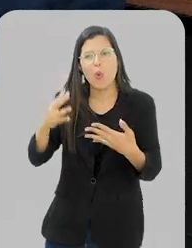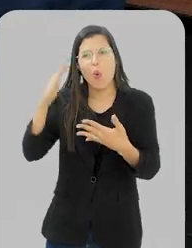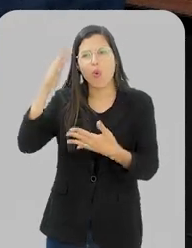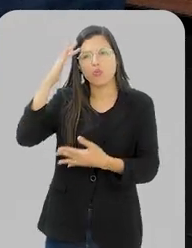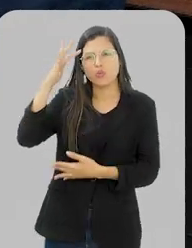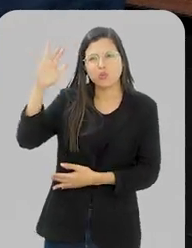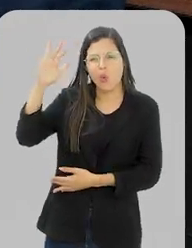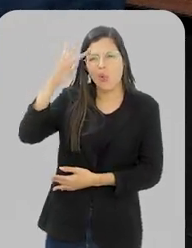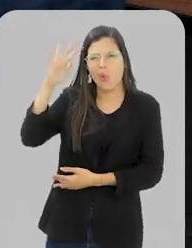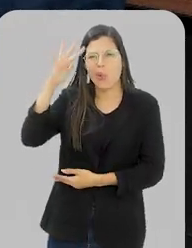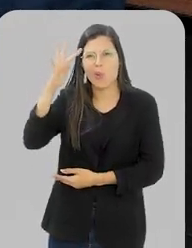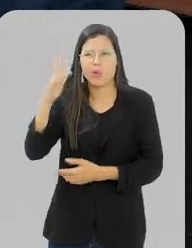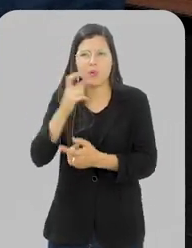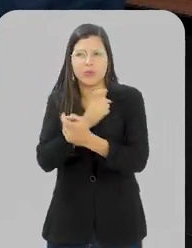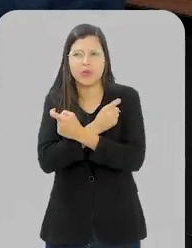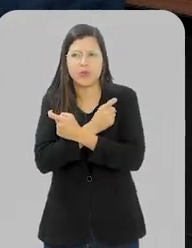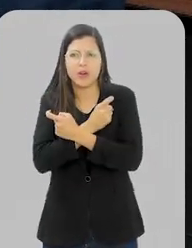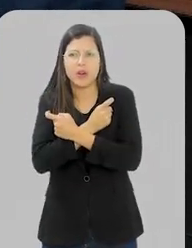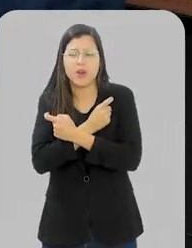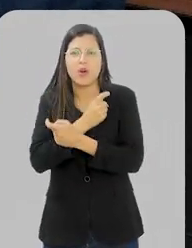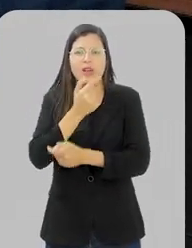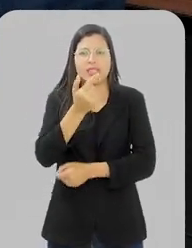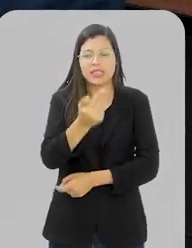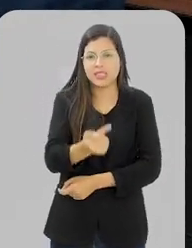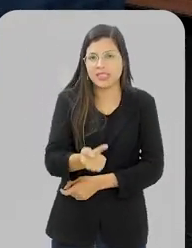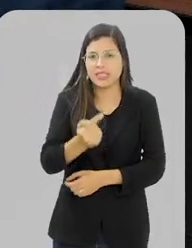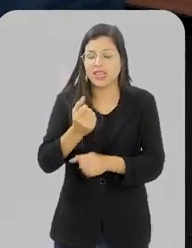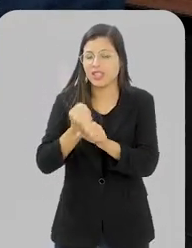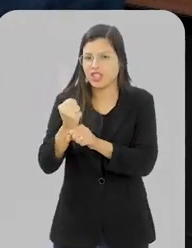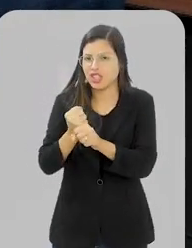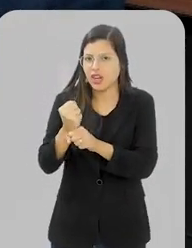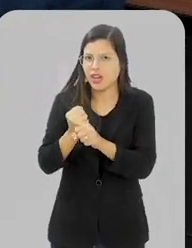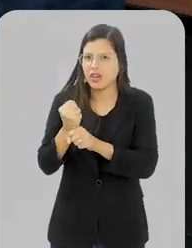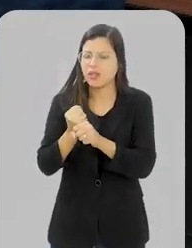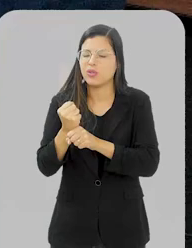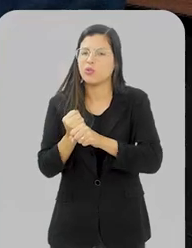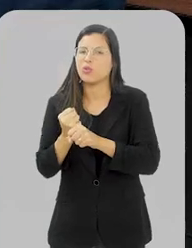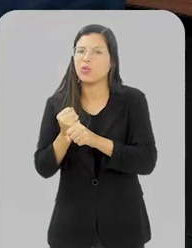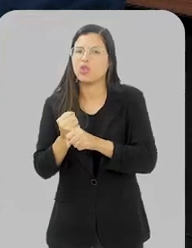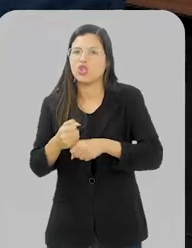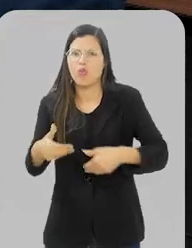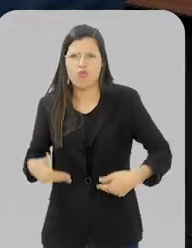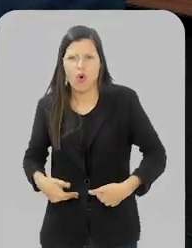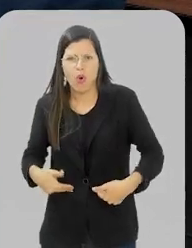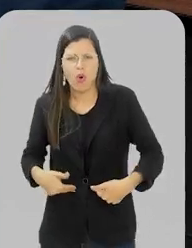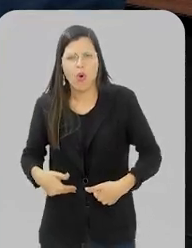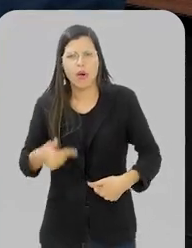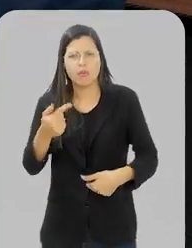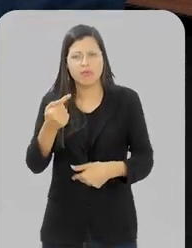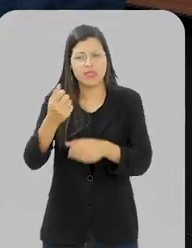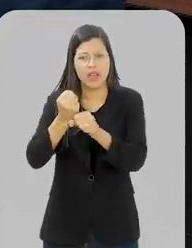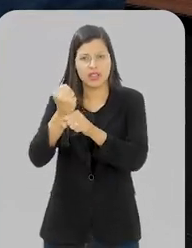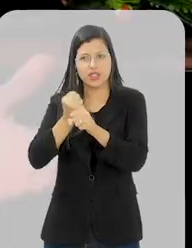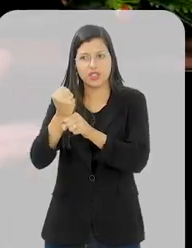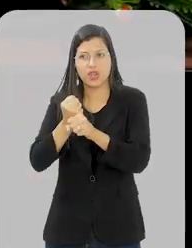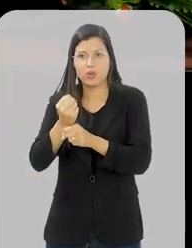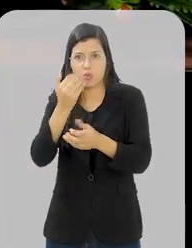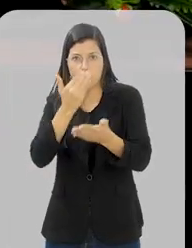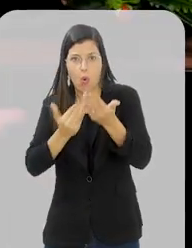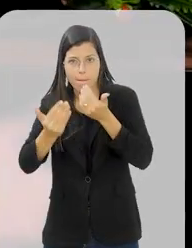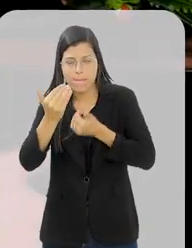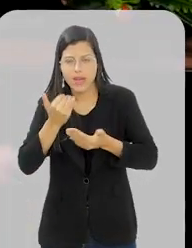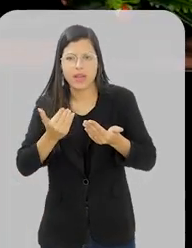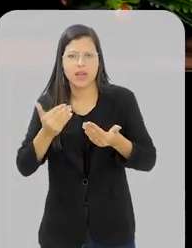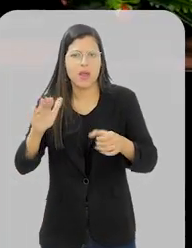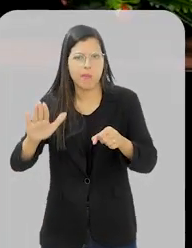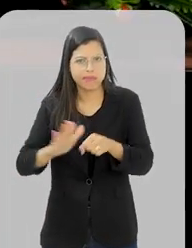teria 7 anos de de de de de fome exatamente então ele ao a ao fazer isso